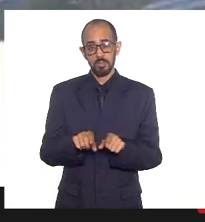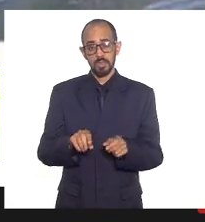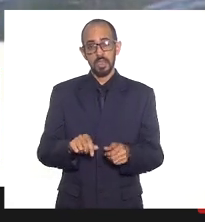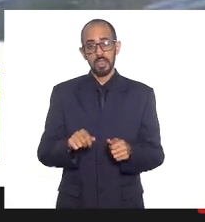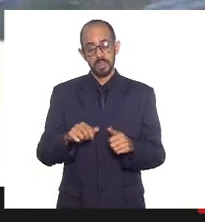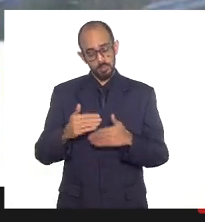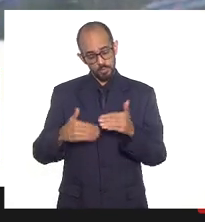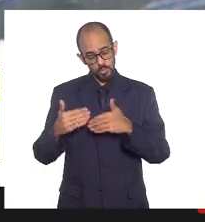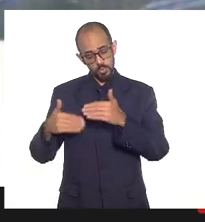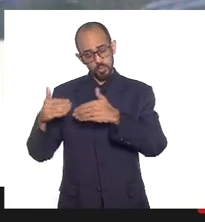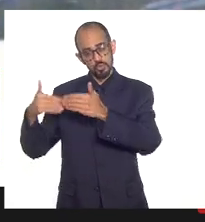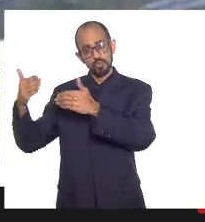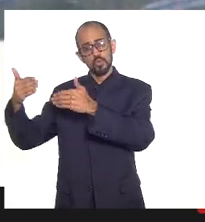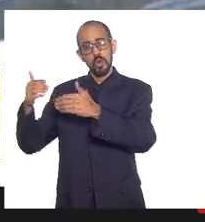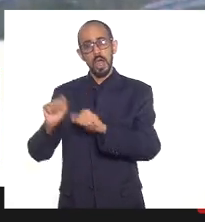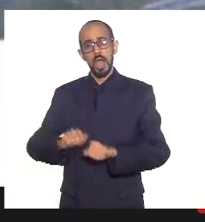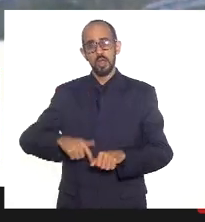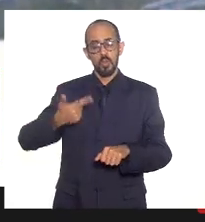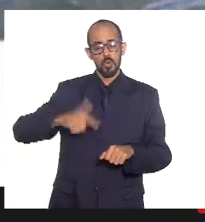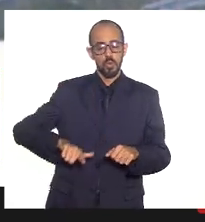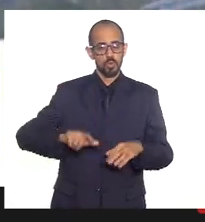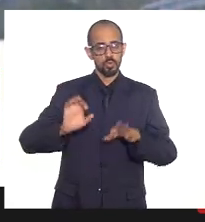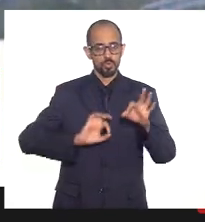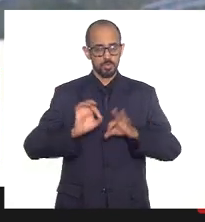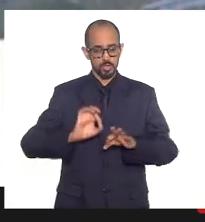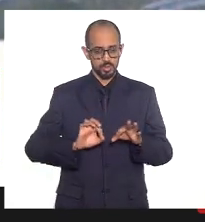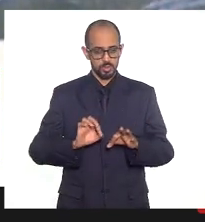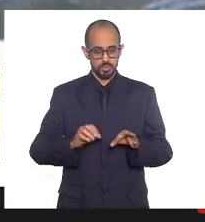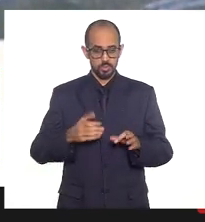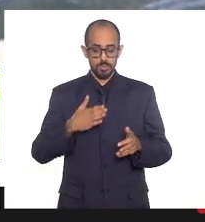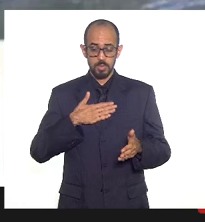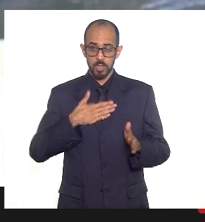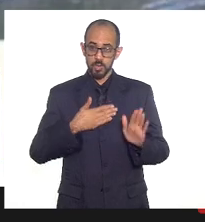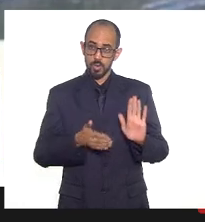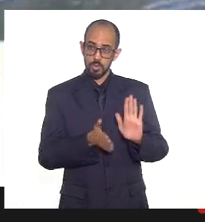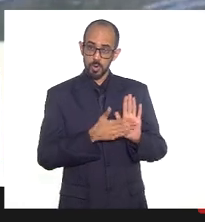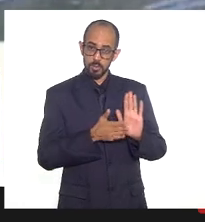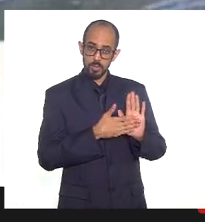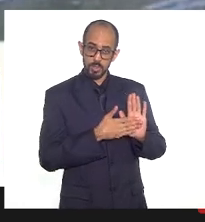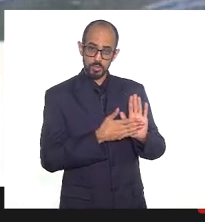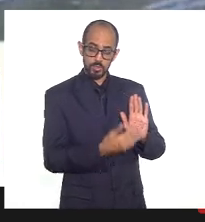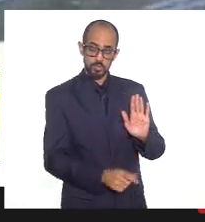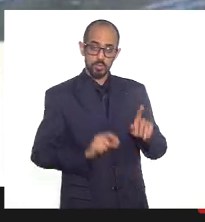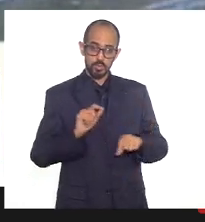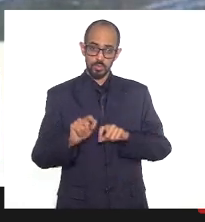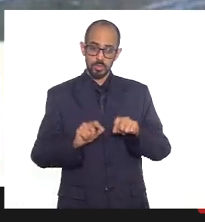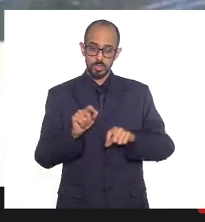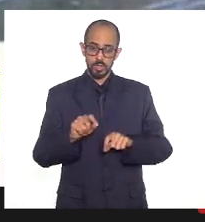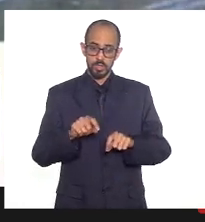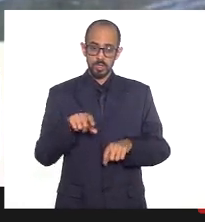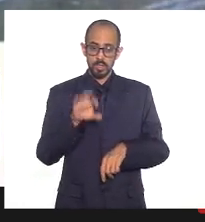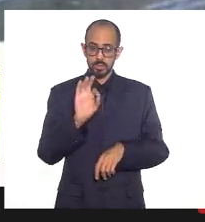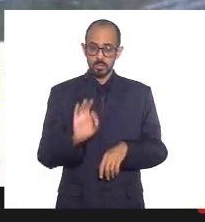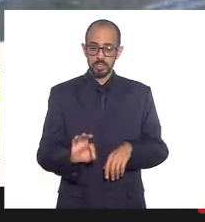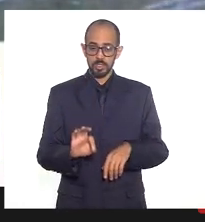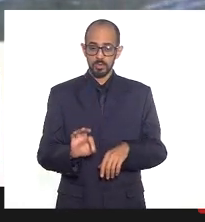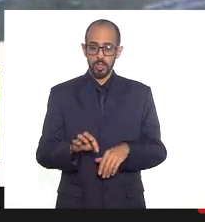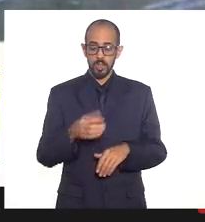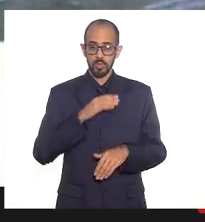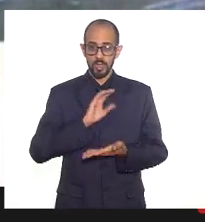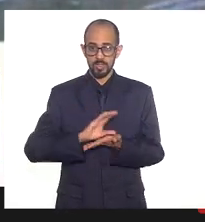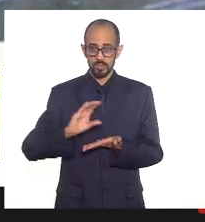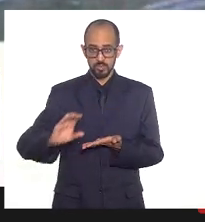já estão aí, já são pautas. Então, quero deixar aqui meu compromisso, né, com a pauta do percentual das verbas públicas estaduais